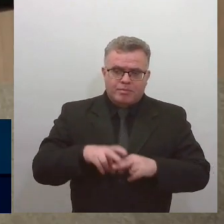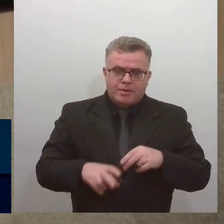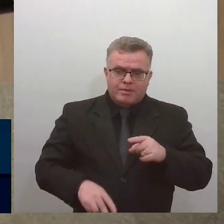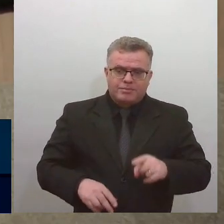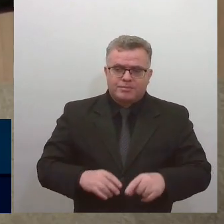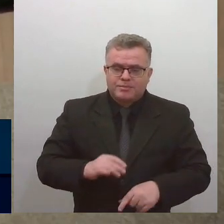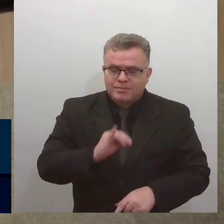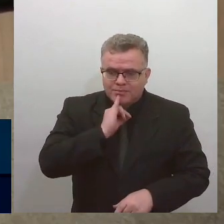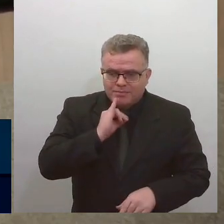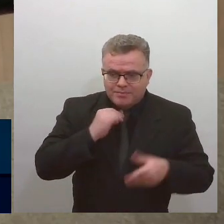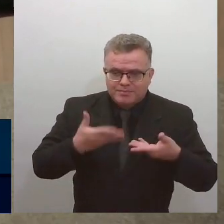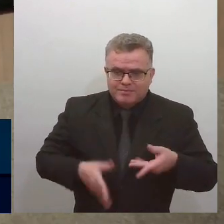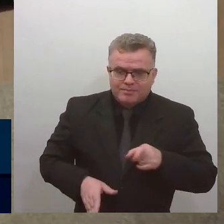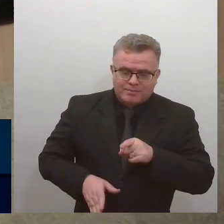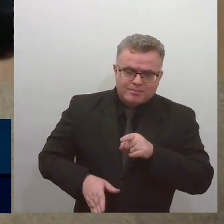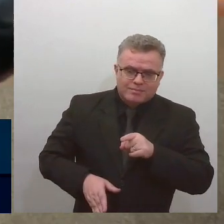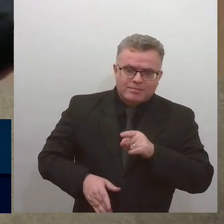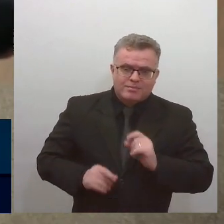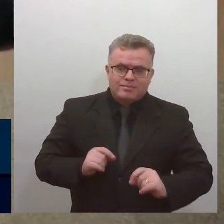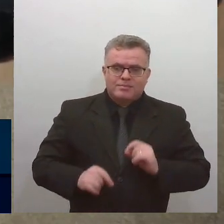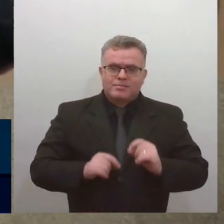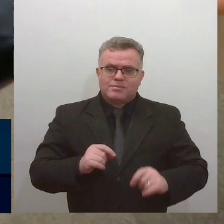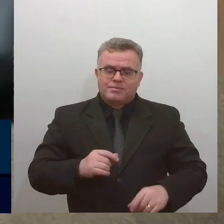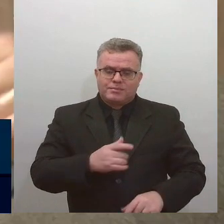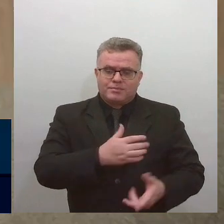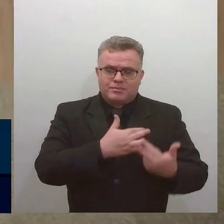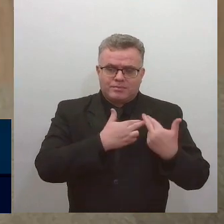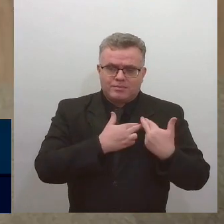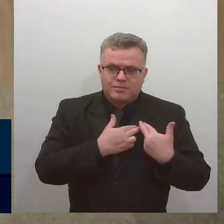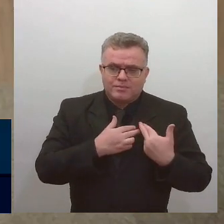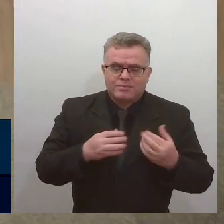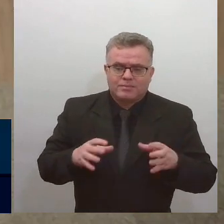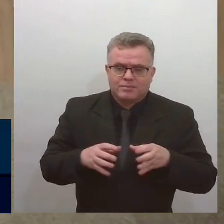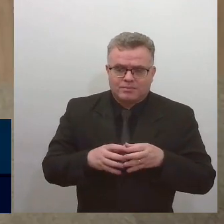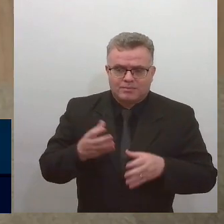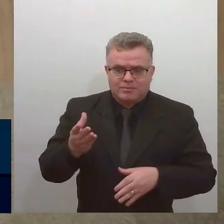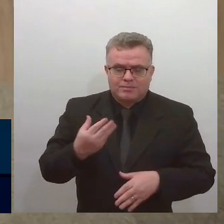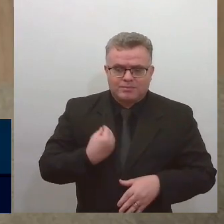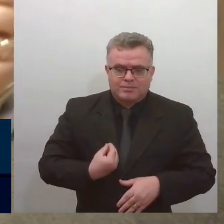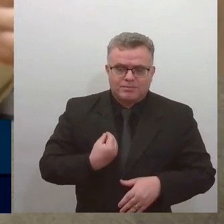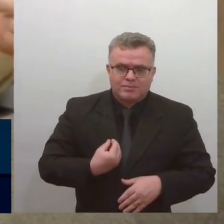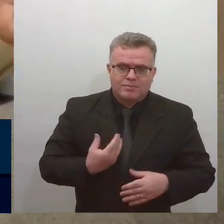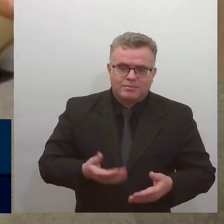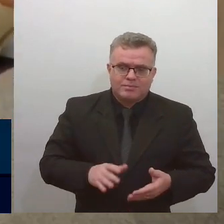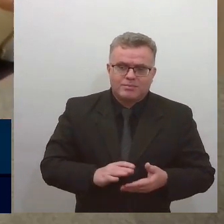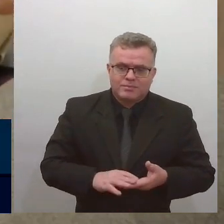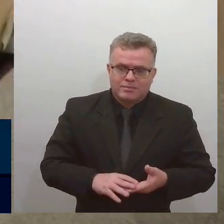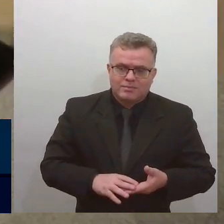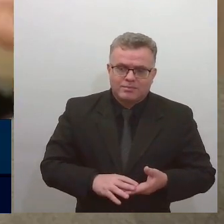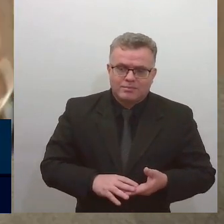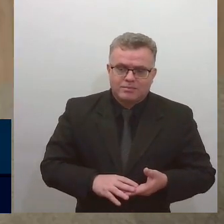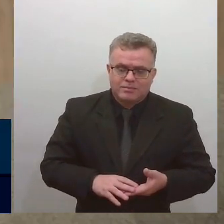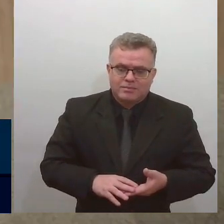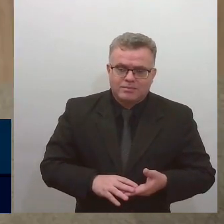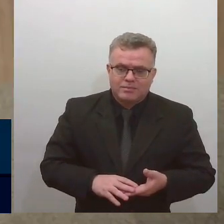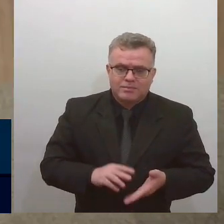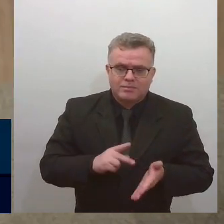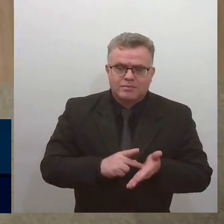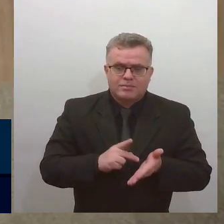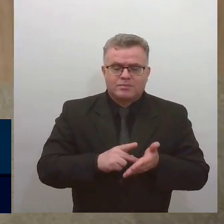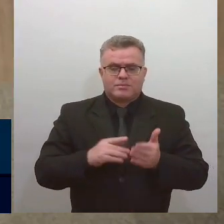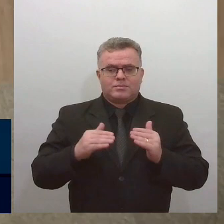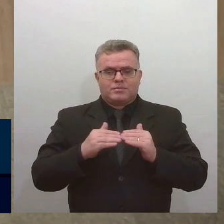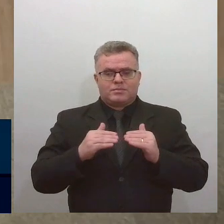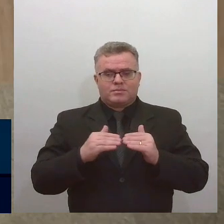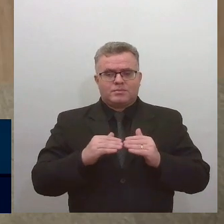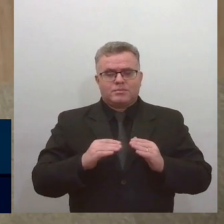tem foi até superintendente baiense né é e que é um grande cidadão um grande Engenheiro